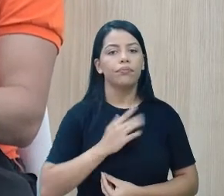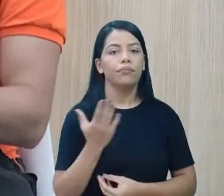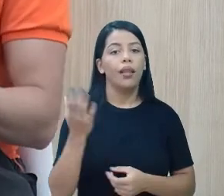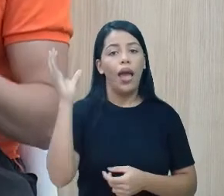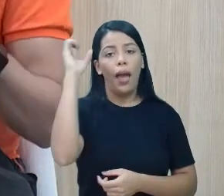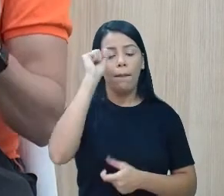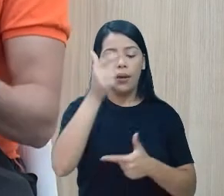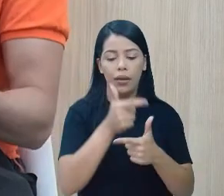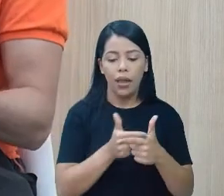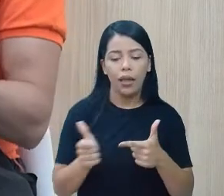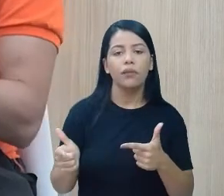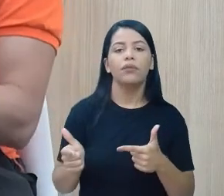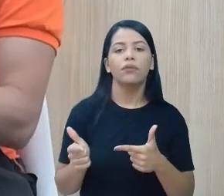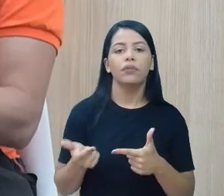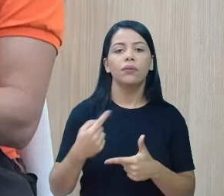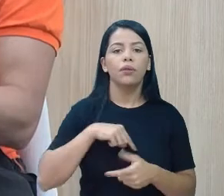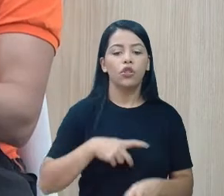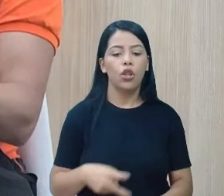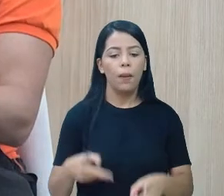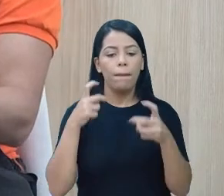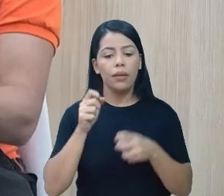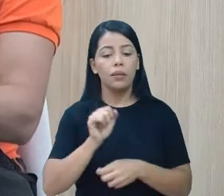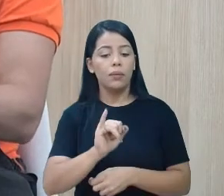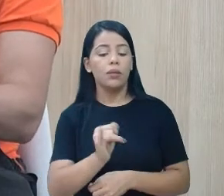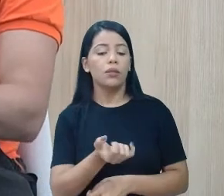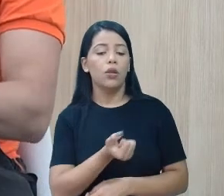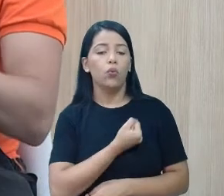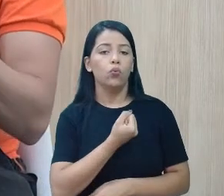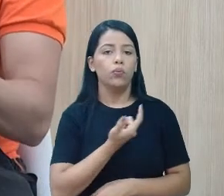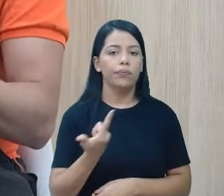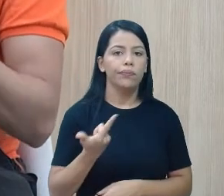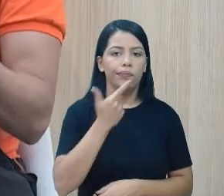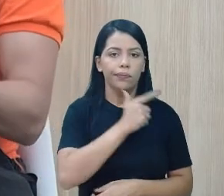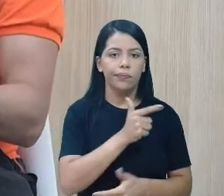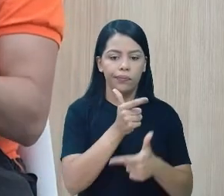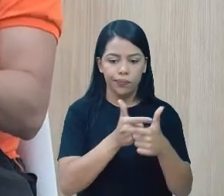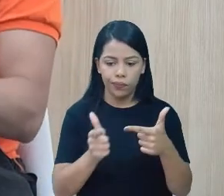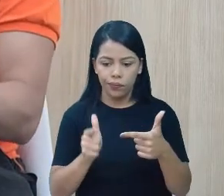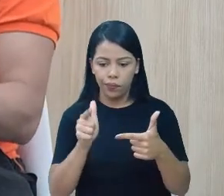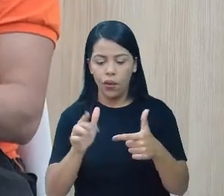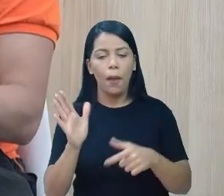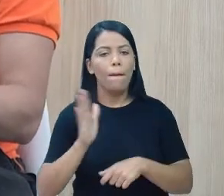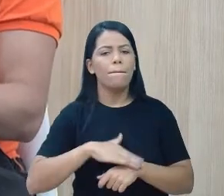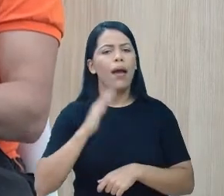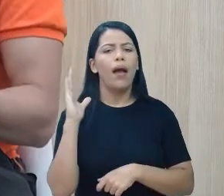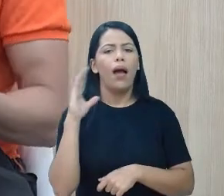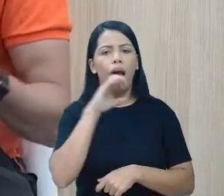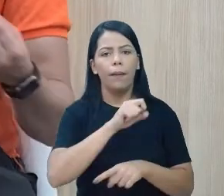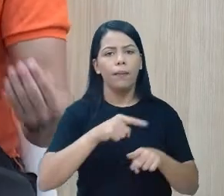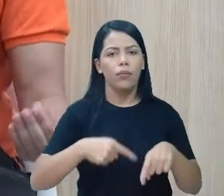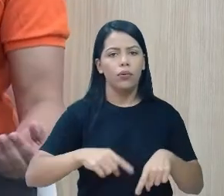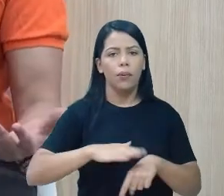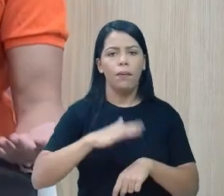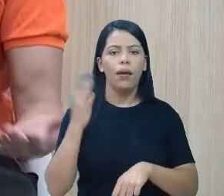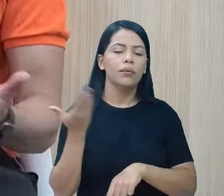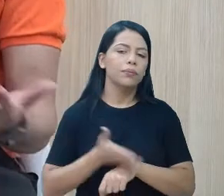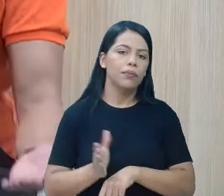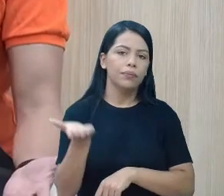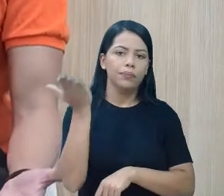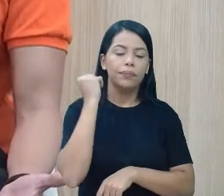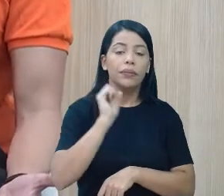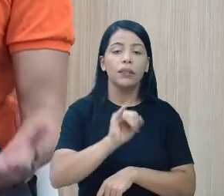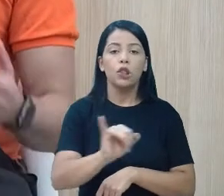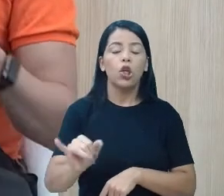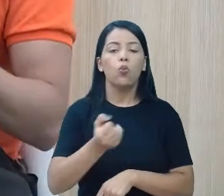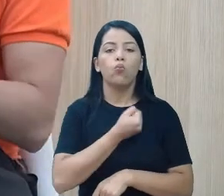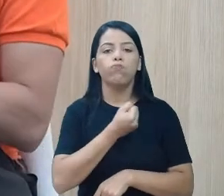utilizar para verificar se um número é divisível por outro, tá? De forma mais rápida e prática, tá? Porque para saber se um número ele é divisível